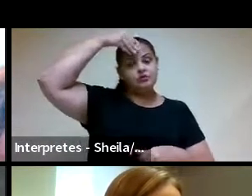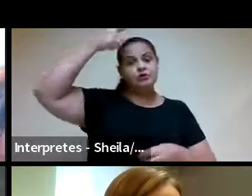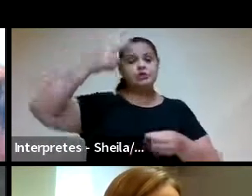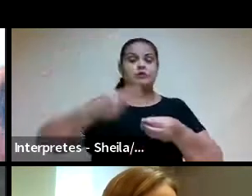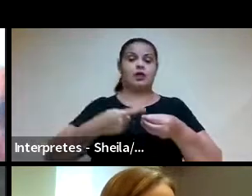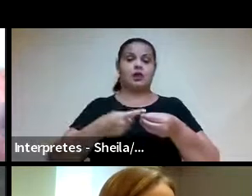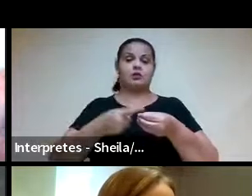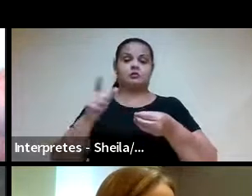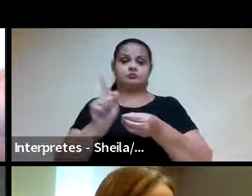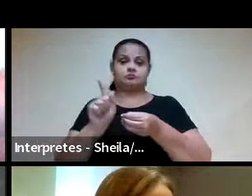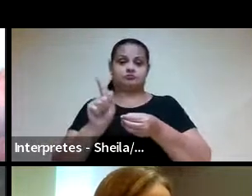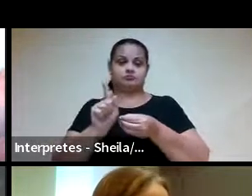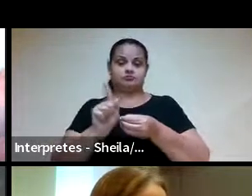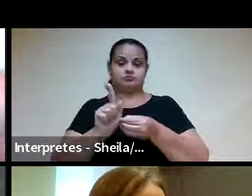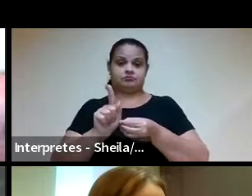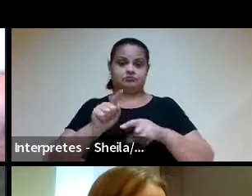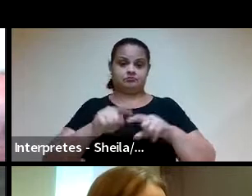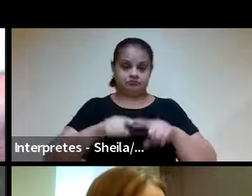em relação à questão